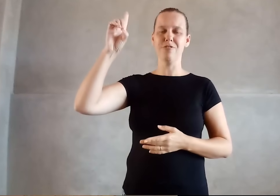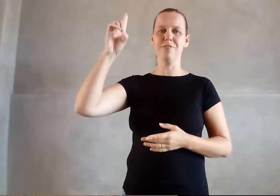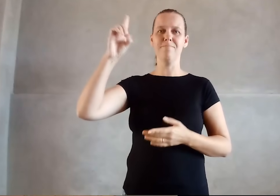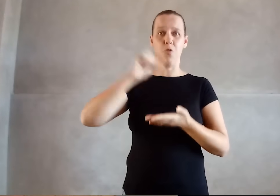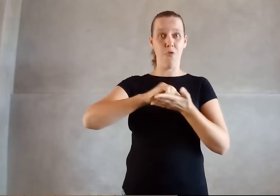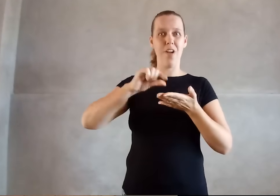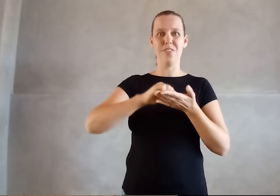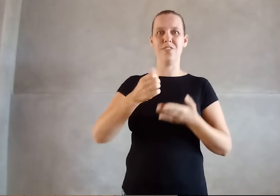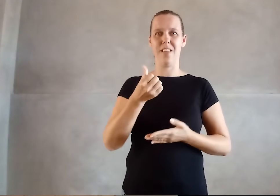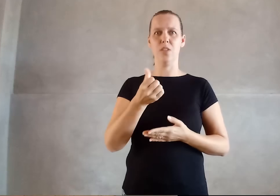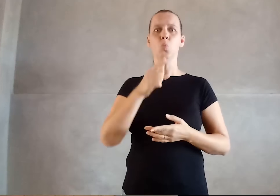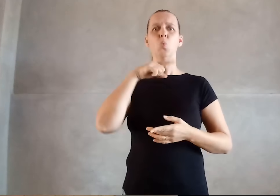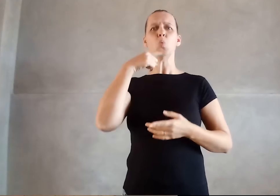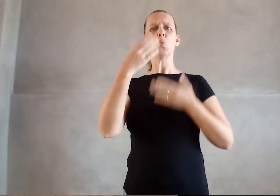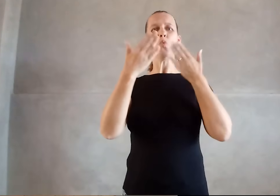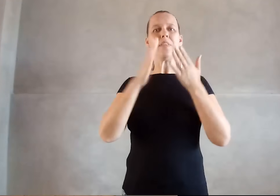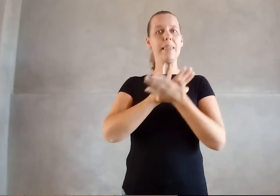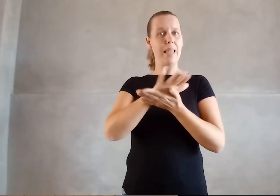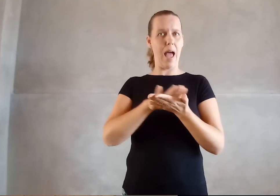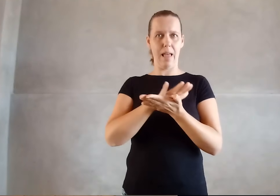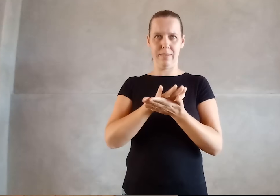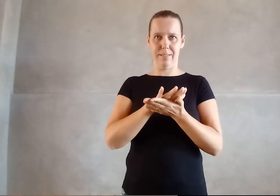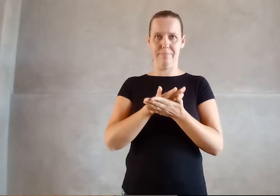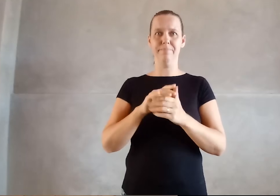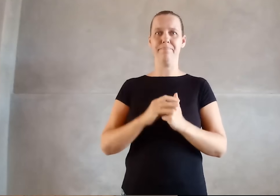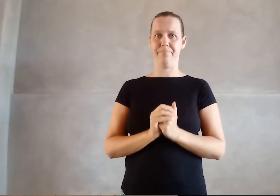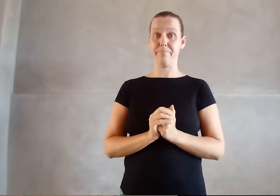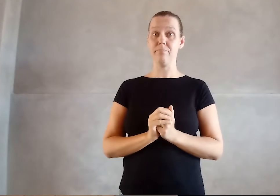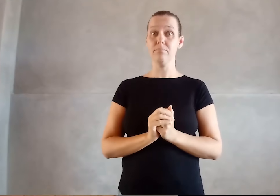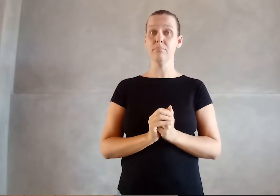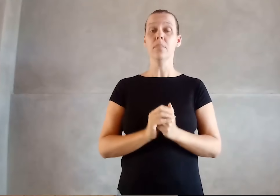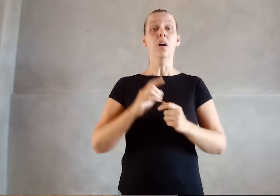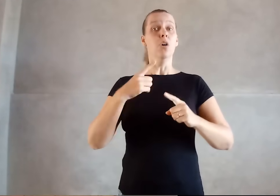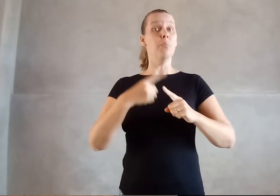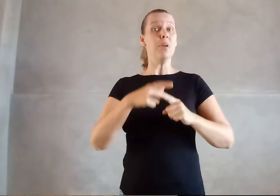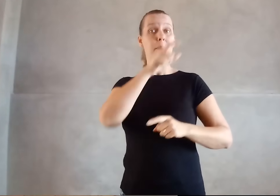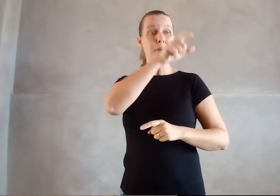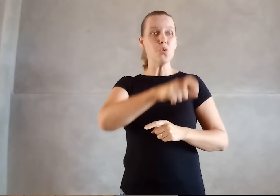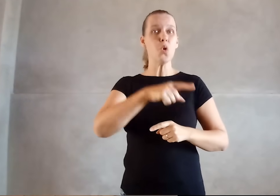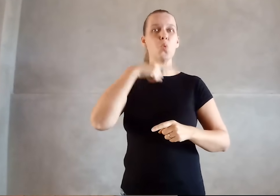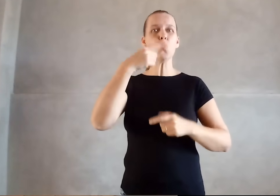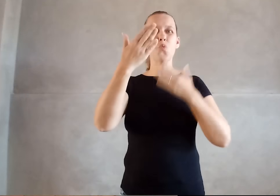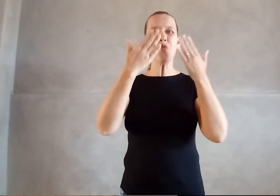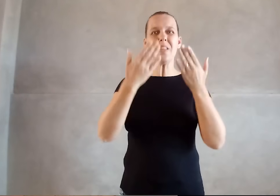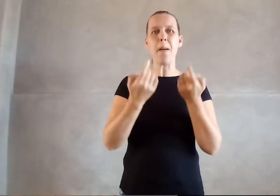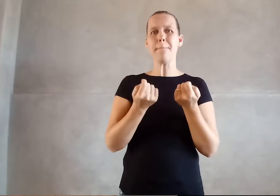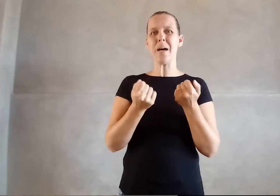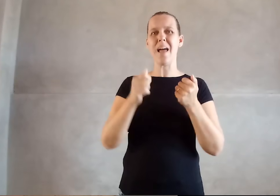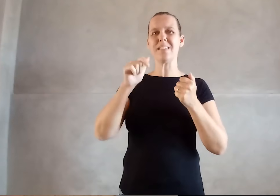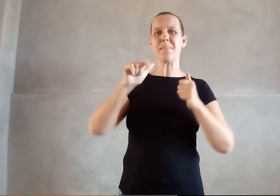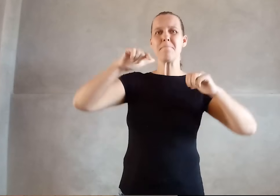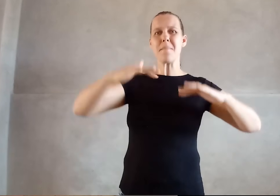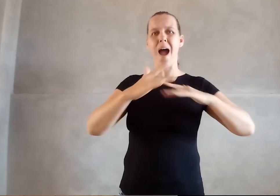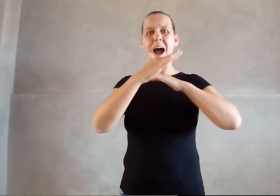com fé. Versículo 6. Sem duvidar. Porque aquele que duvida é semelhante à onda do mar